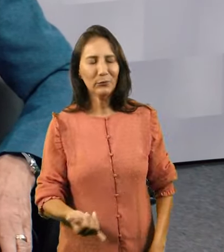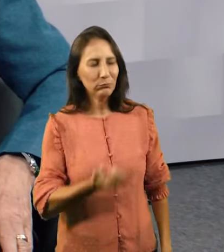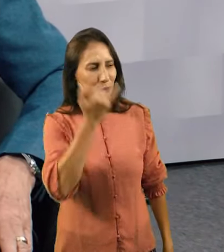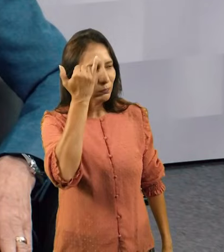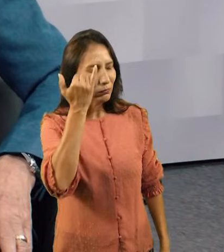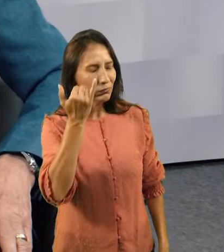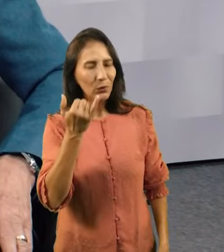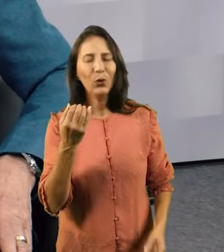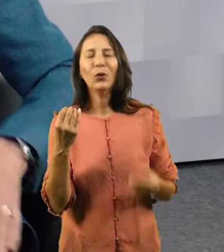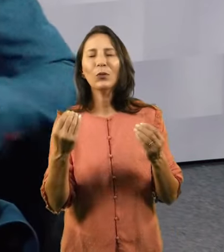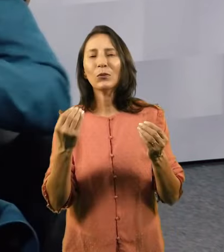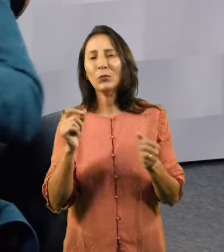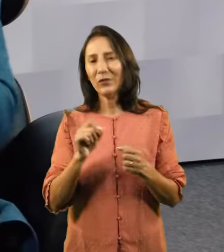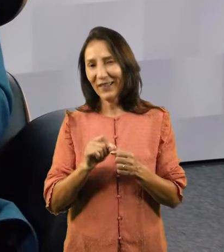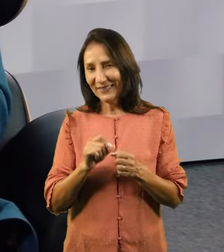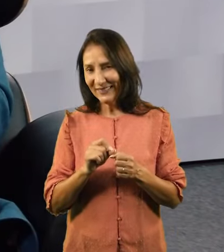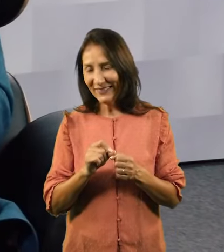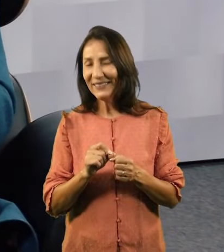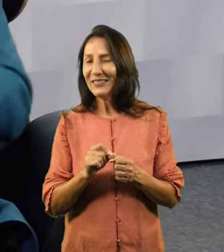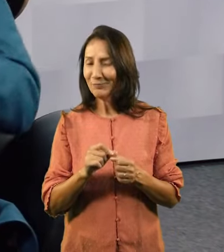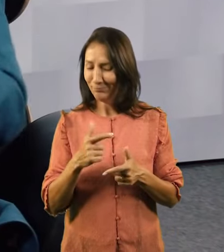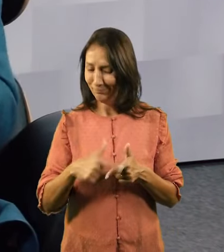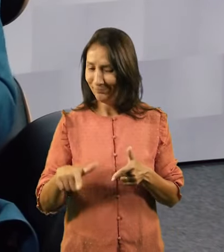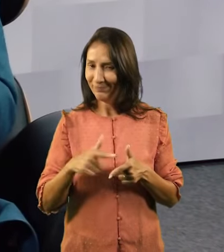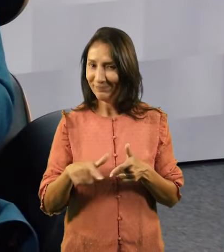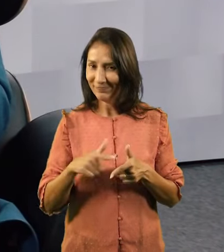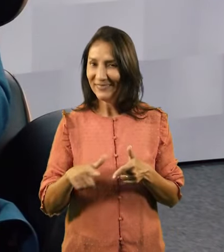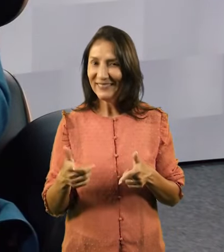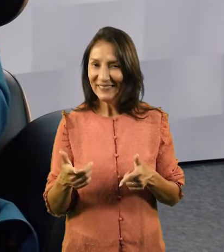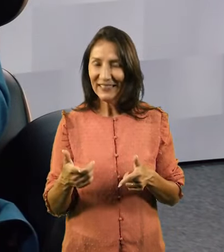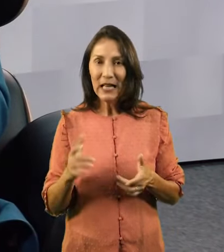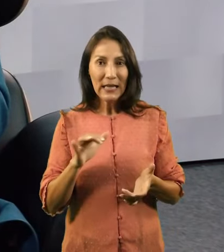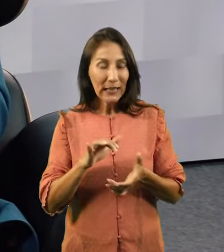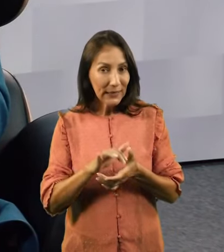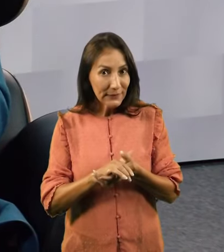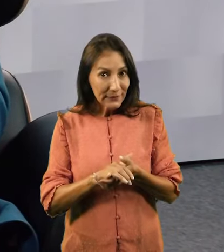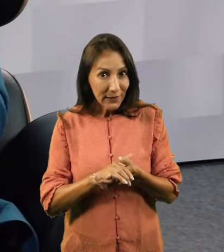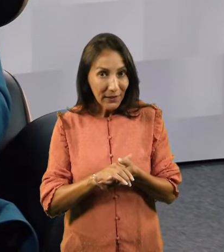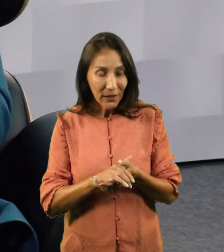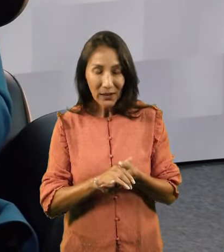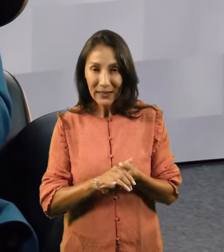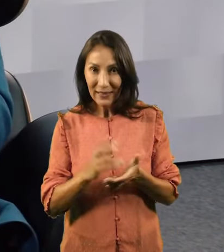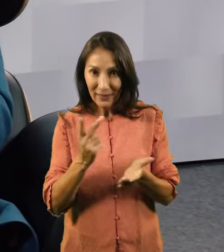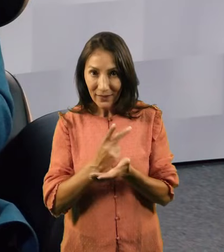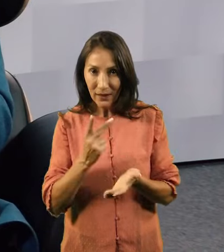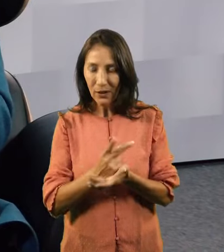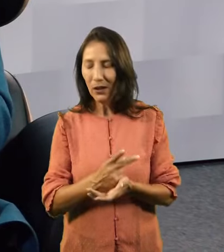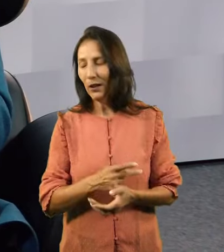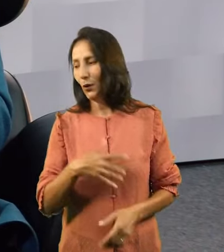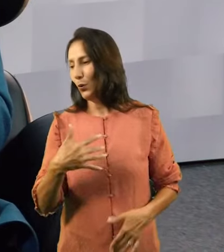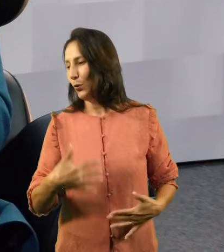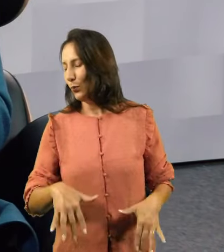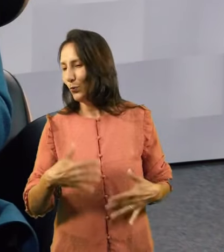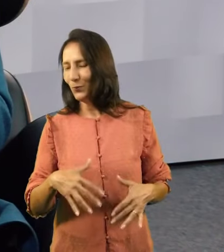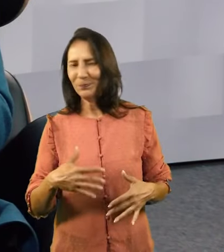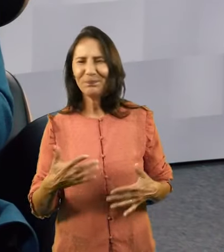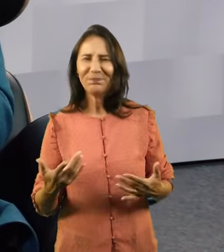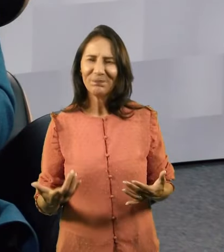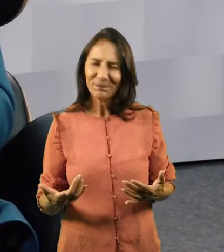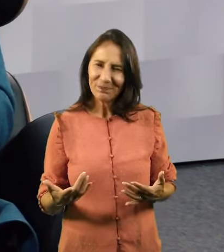fazer com essa encrenca? É uma encrenca mesmo. Casar mal é terrível.